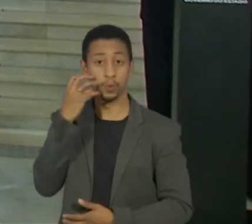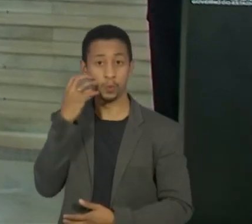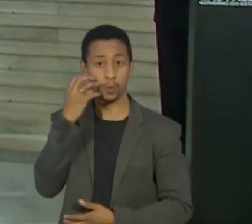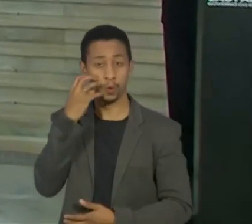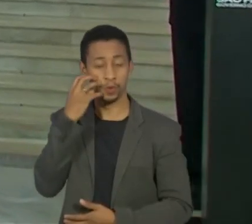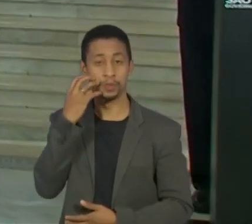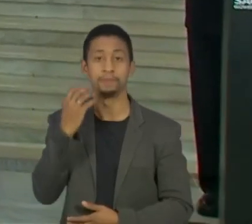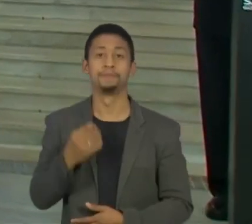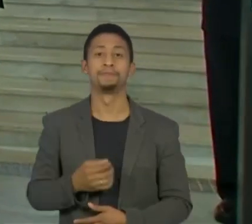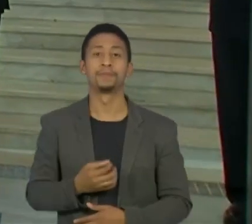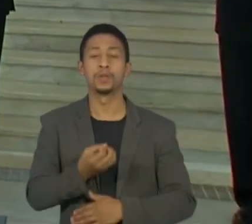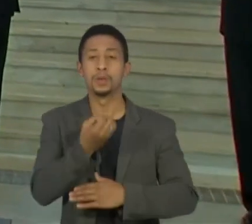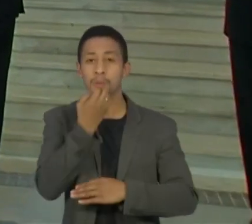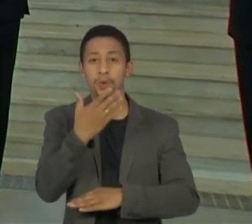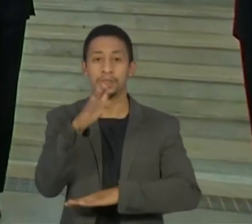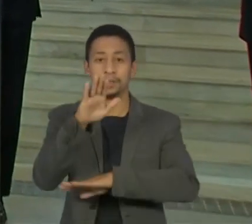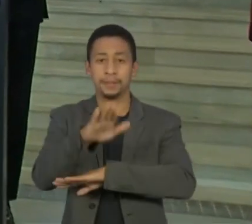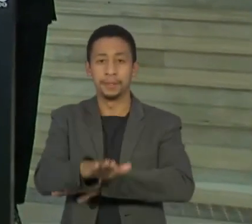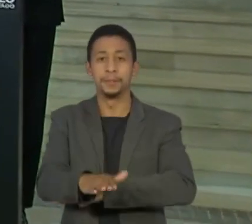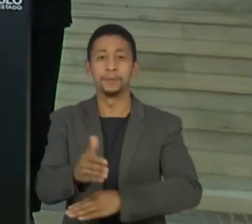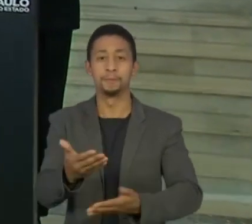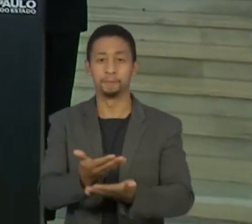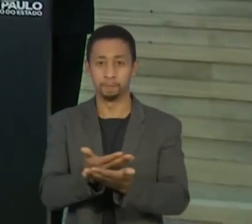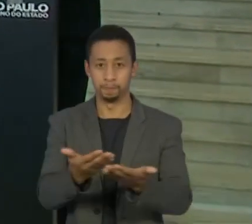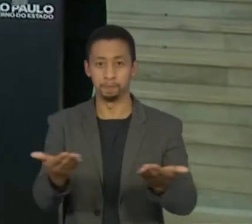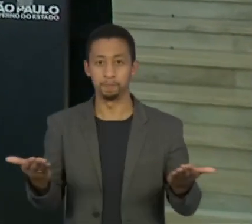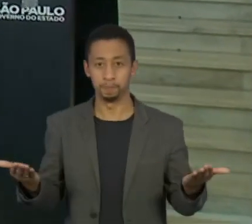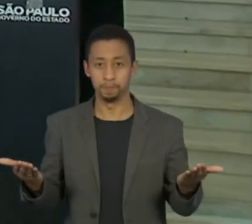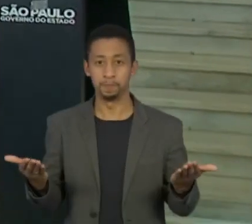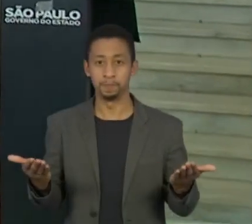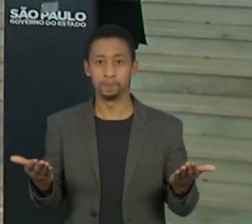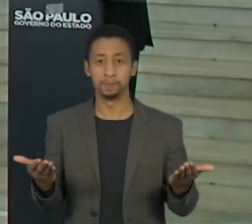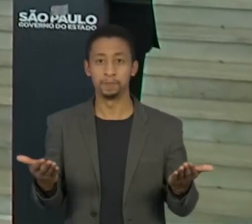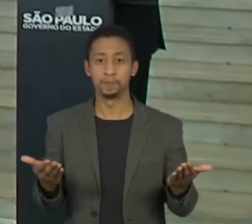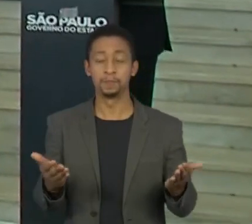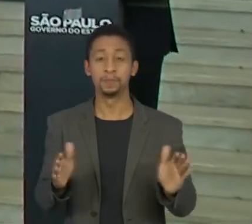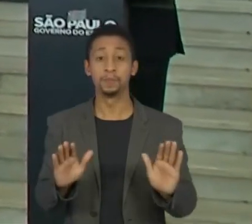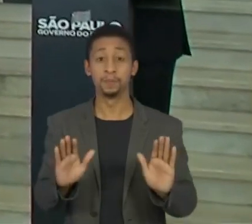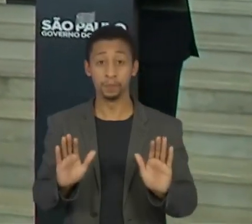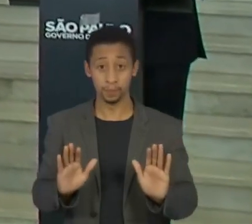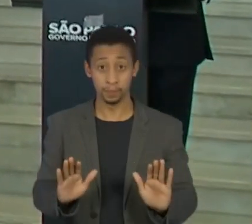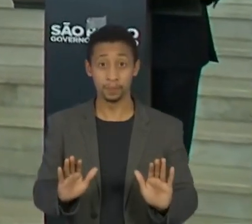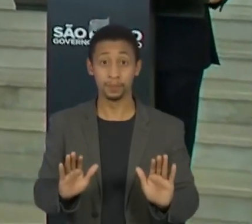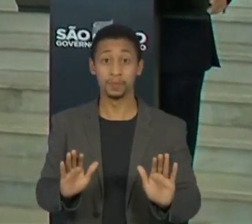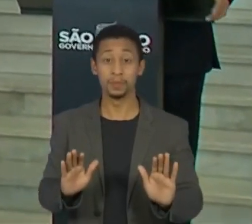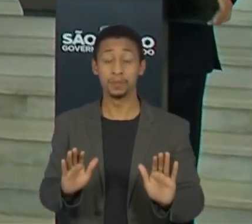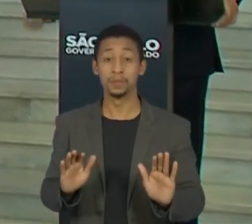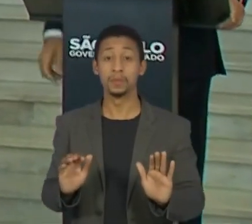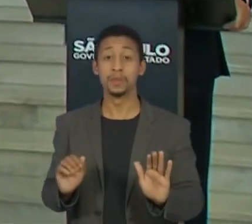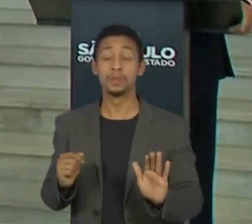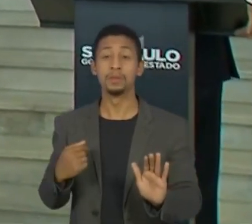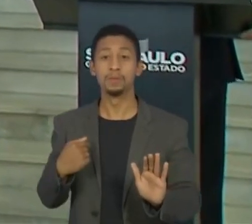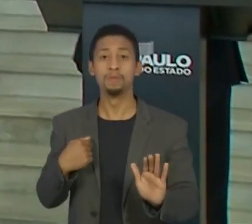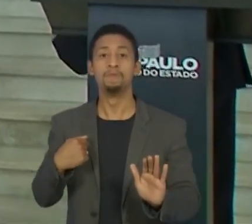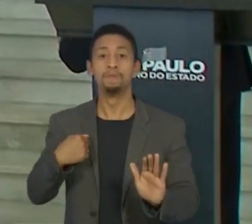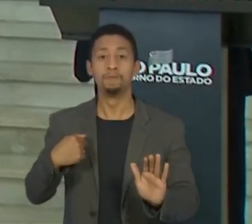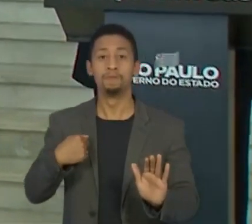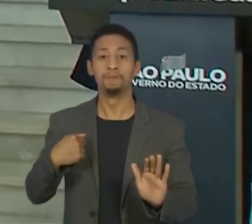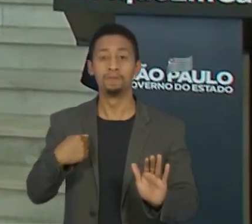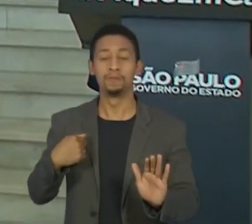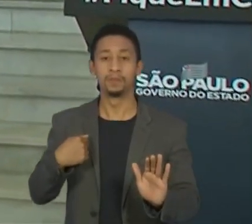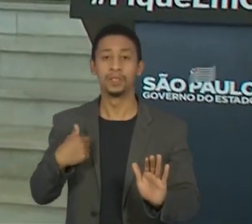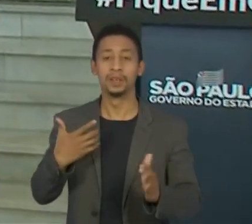Boa tarde a todos. Antes de começar a apresentação, uma breve palavra para fazer, em primeiro lugar,